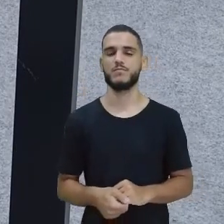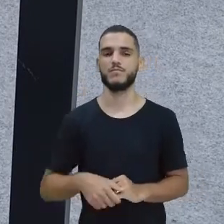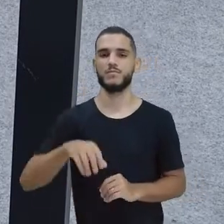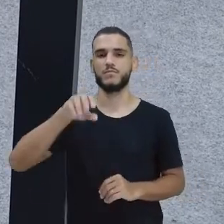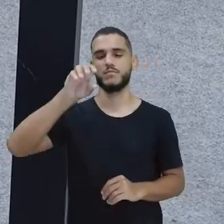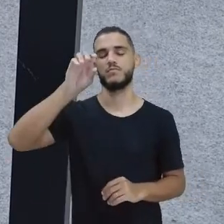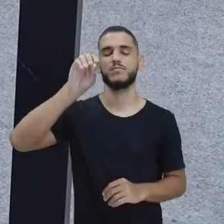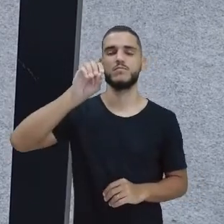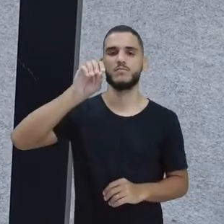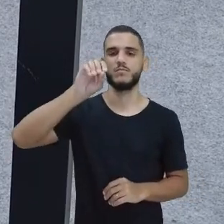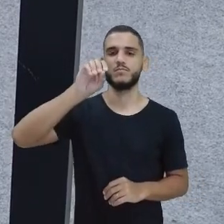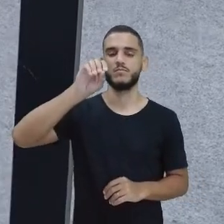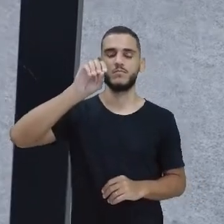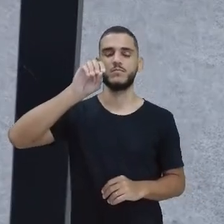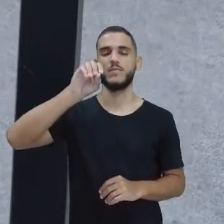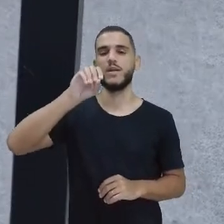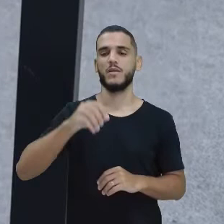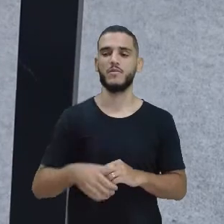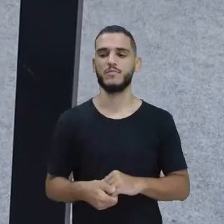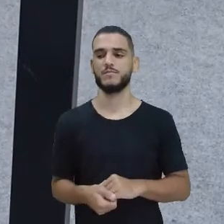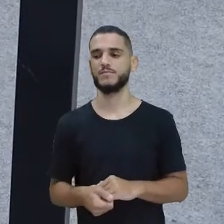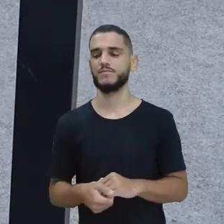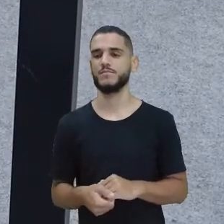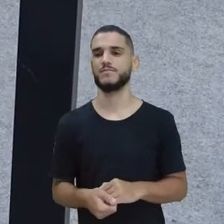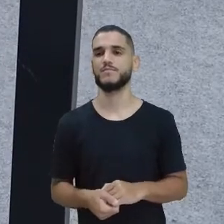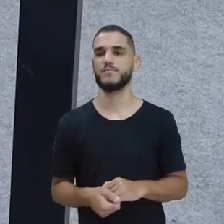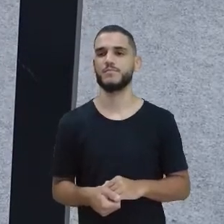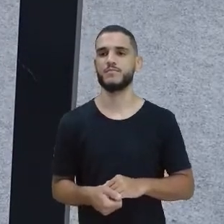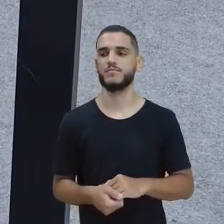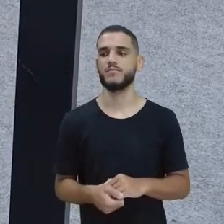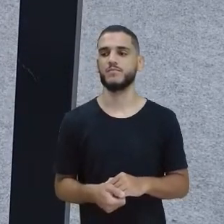com nenhuma unidade, tá certo?